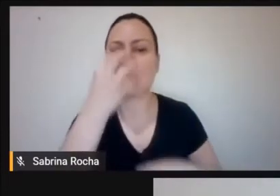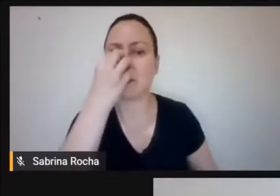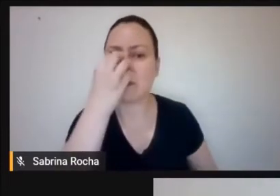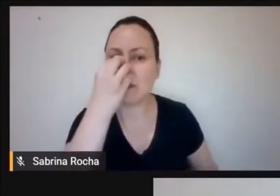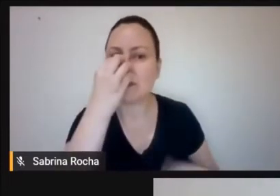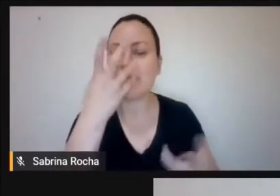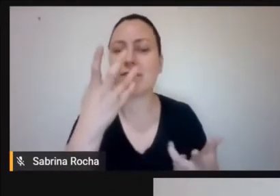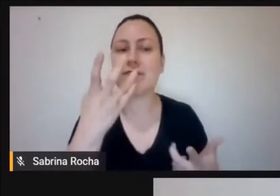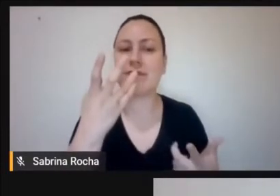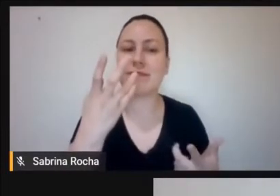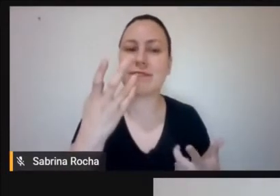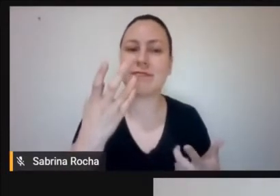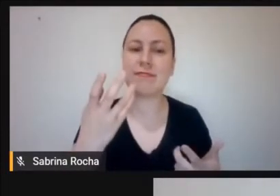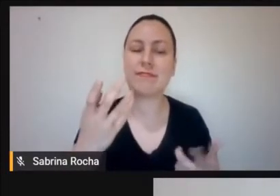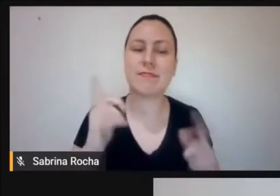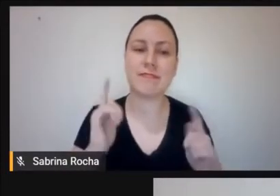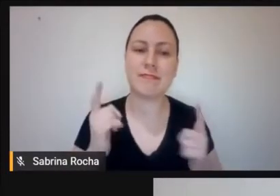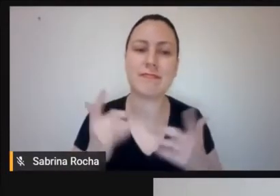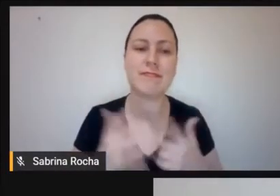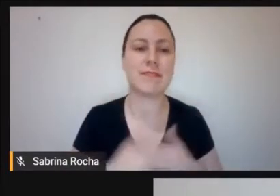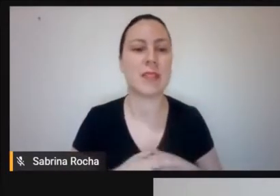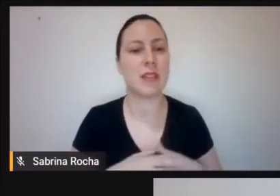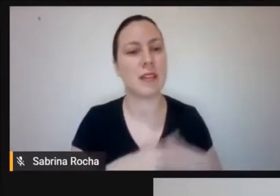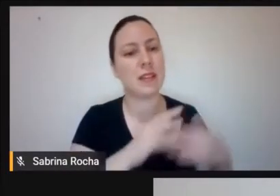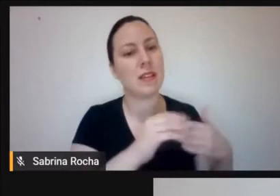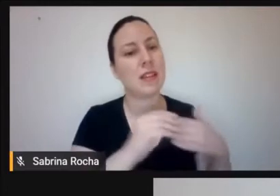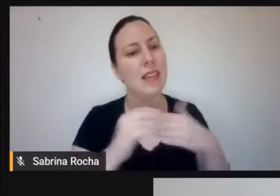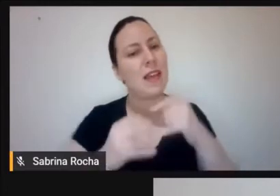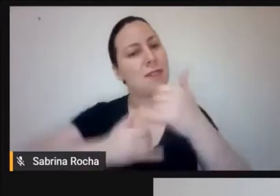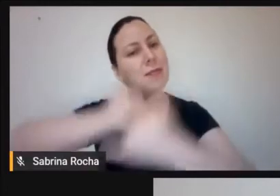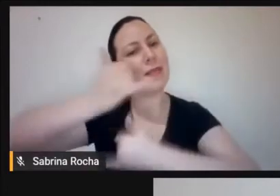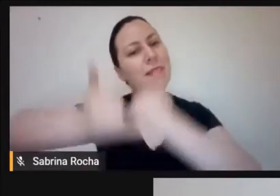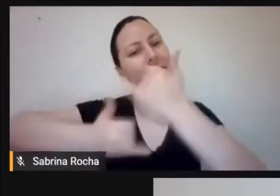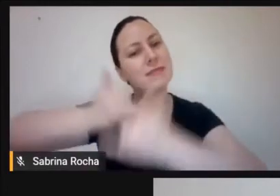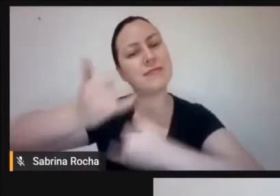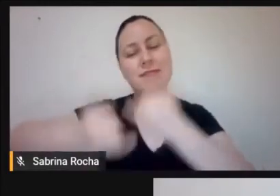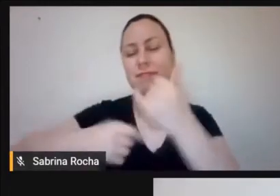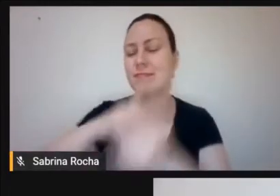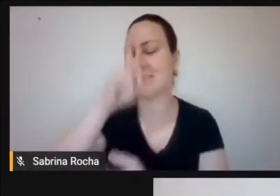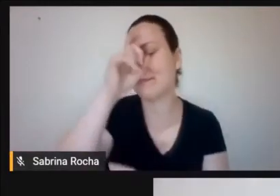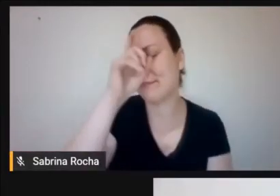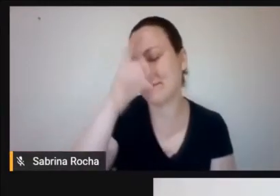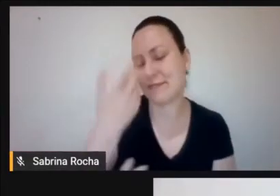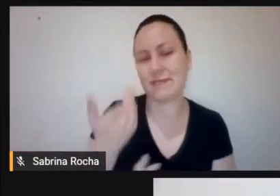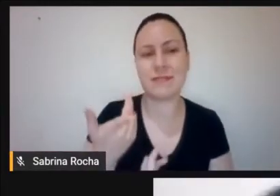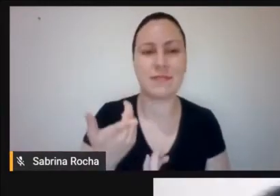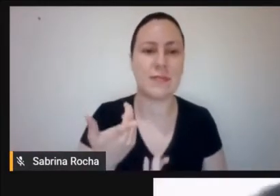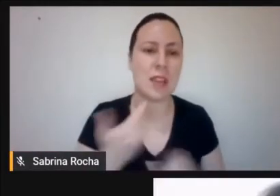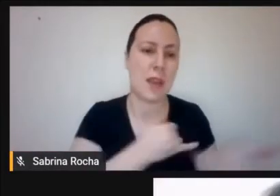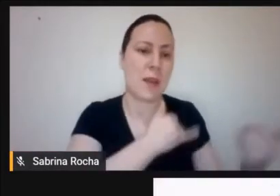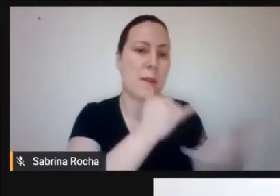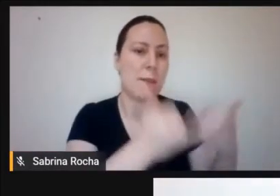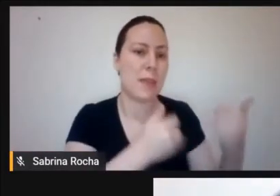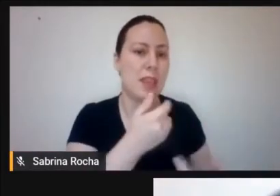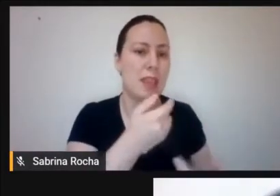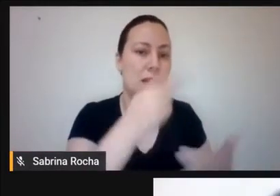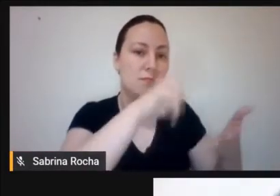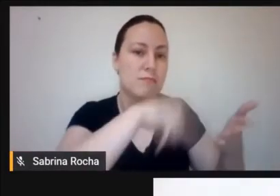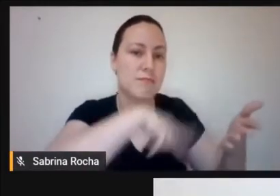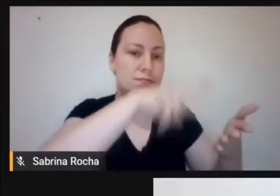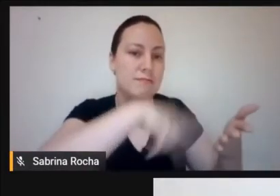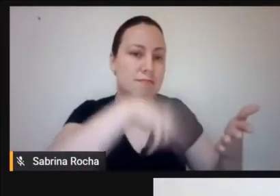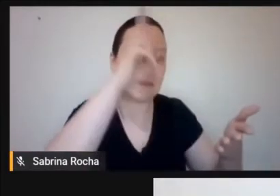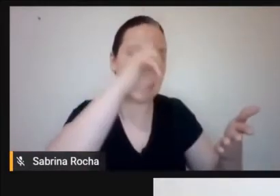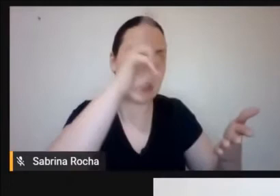que são pessoas que levam brincadeiras para o hospital, que brincam, contam história para quem está terminal, porque